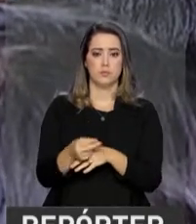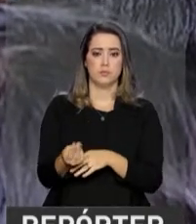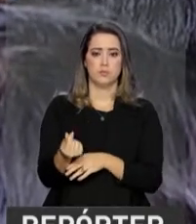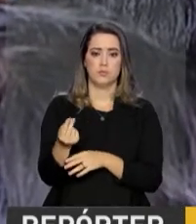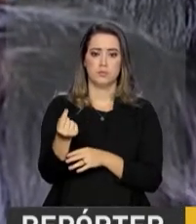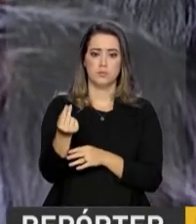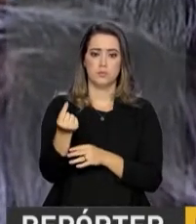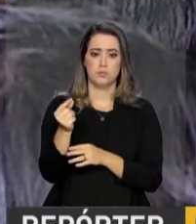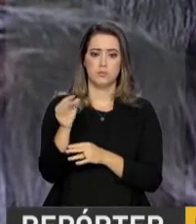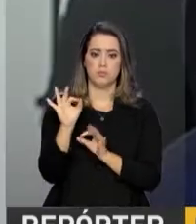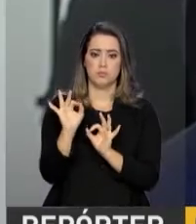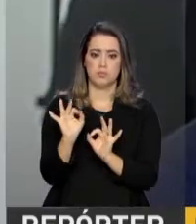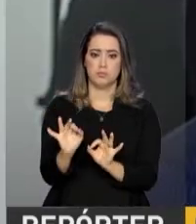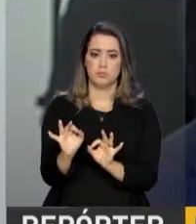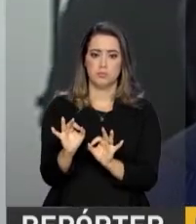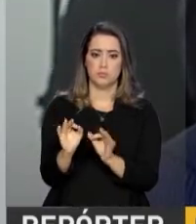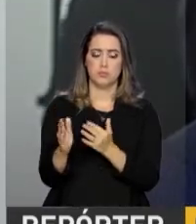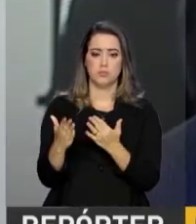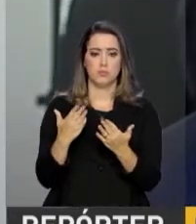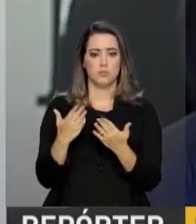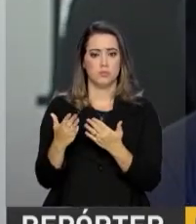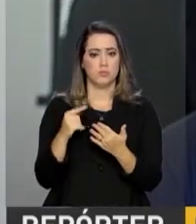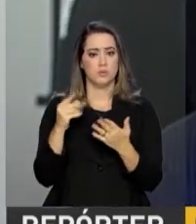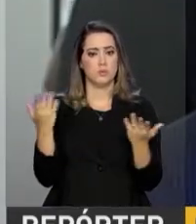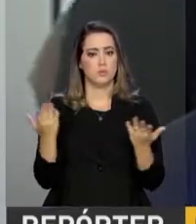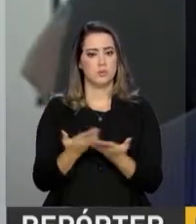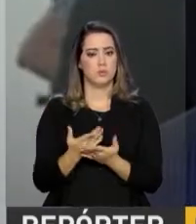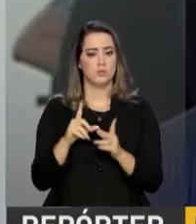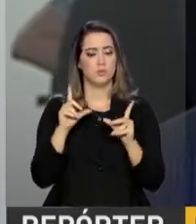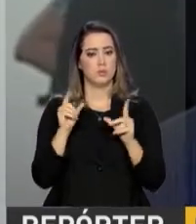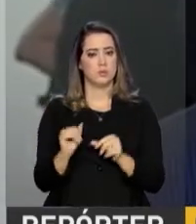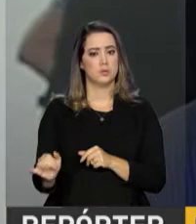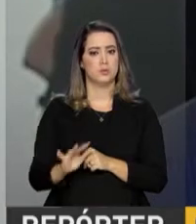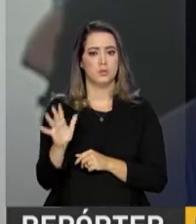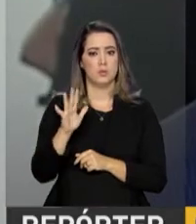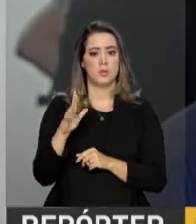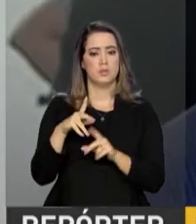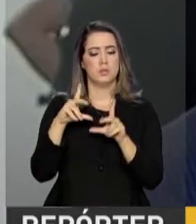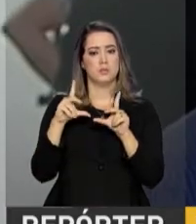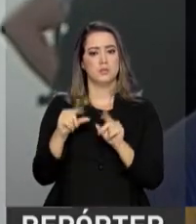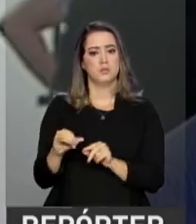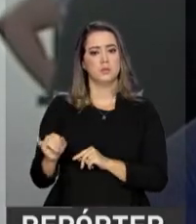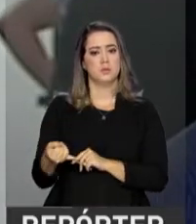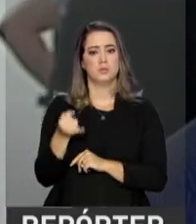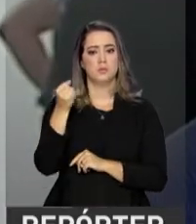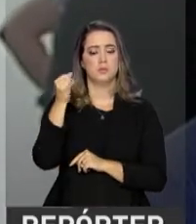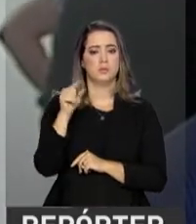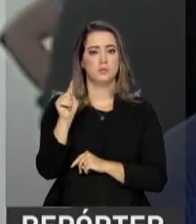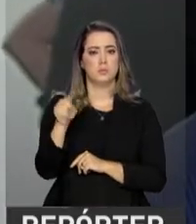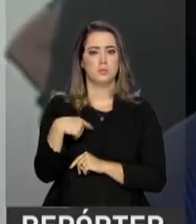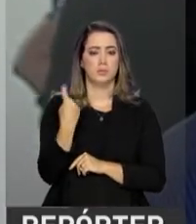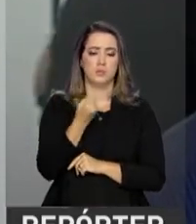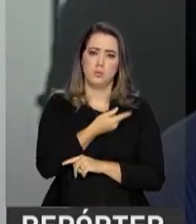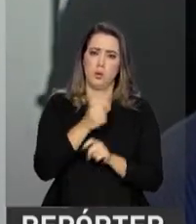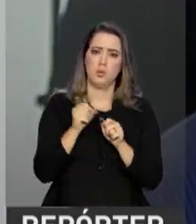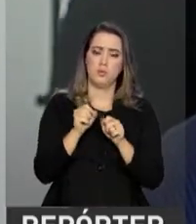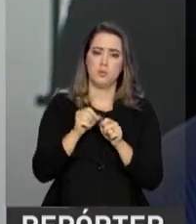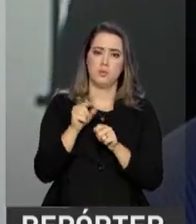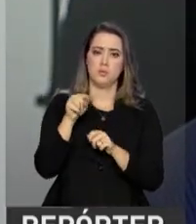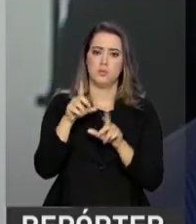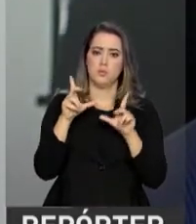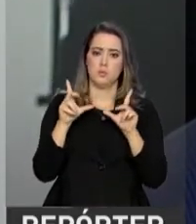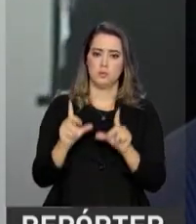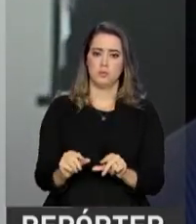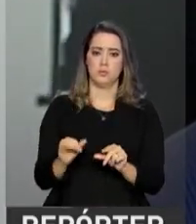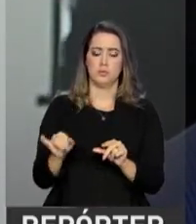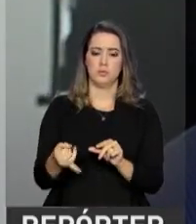de sente compatível agora com a queda da inflação à queda das taxas de juro é nós fazemos a queda